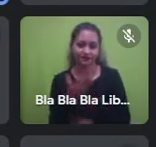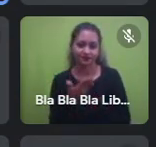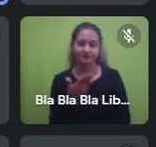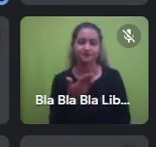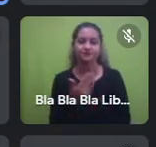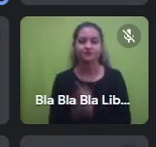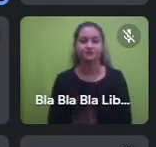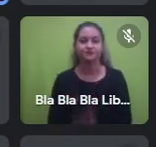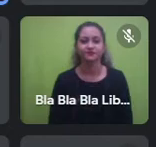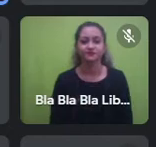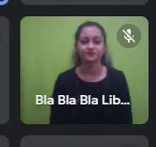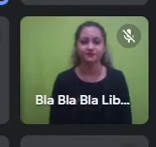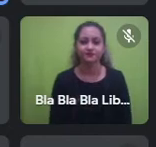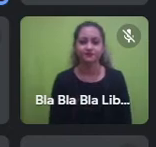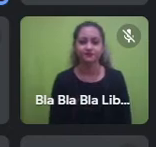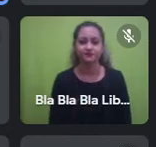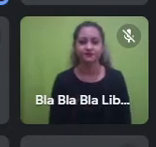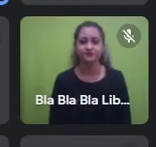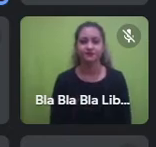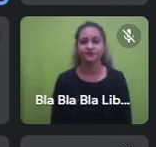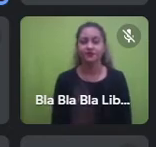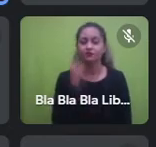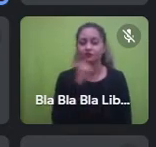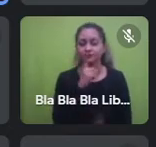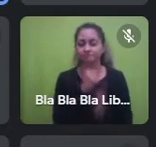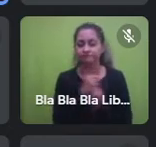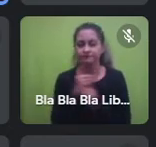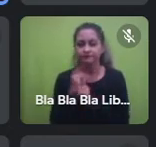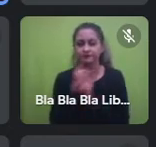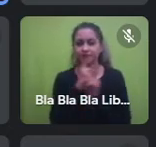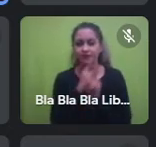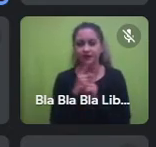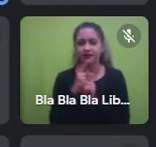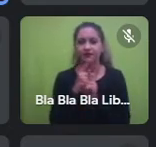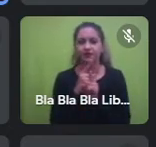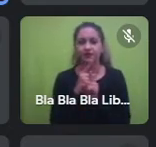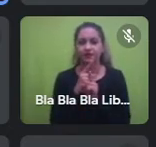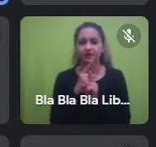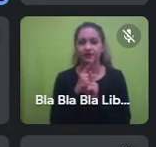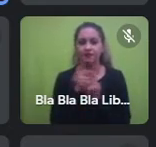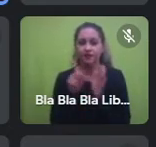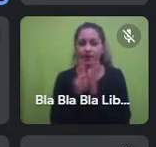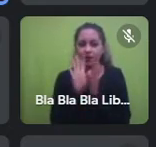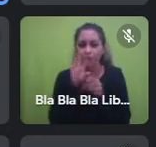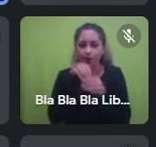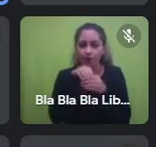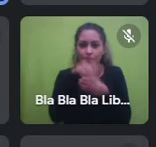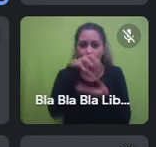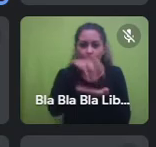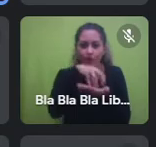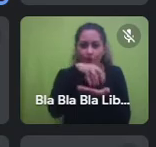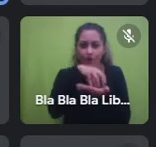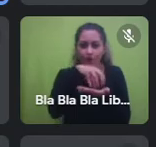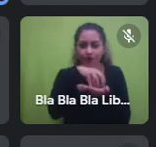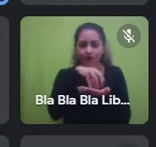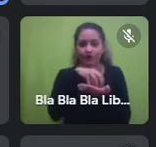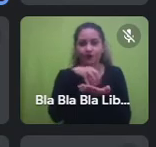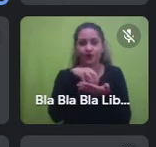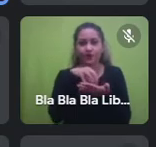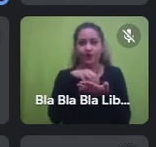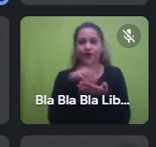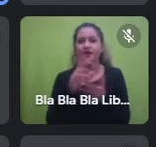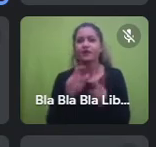brachypomos, né? Onde a gente identifica os eritrócitos nucleados, identifica um esfregaço aqui em